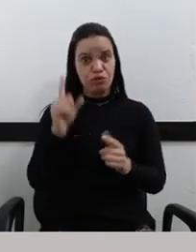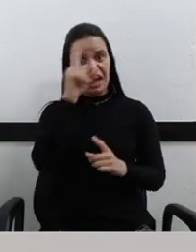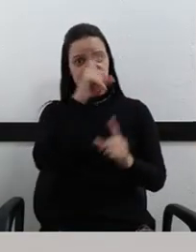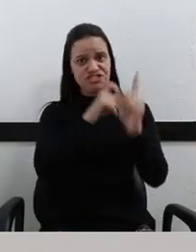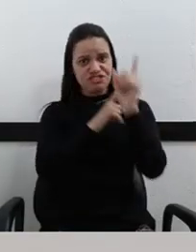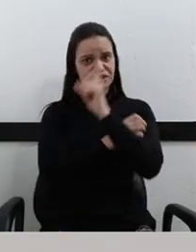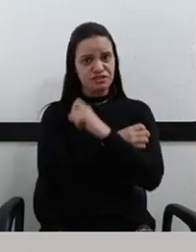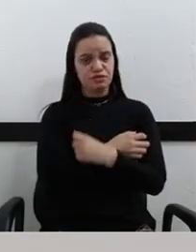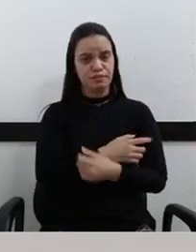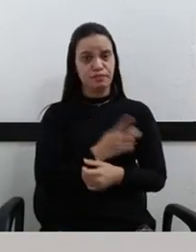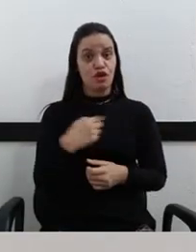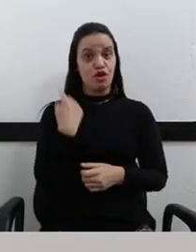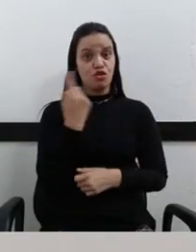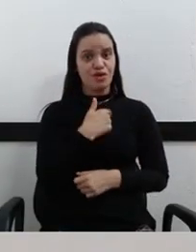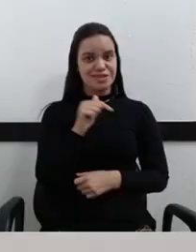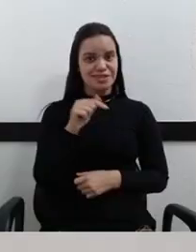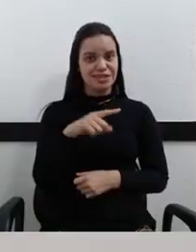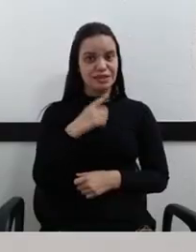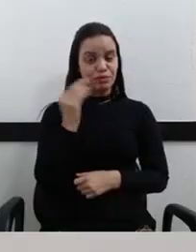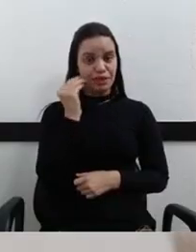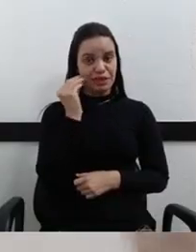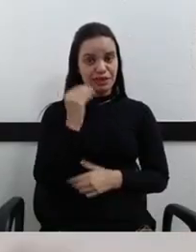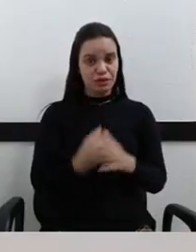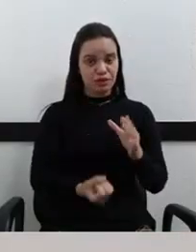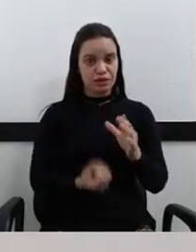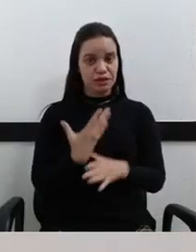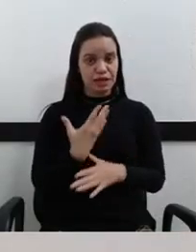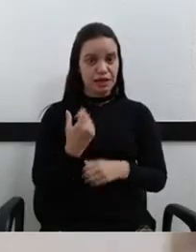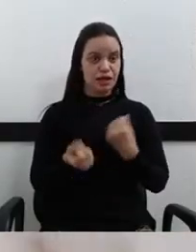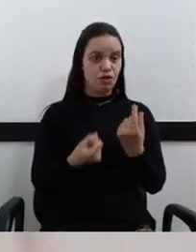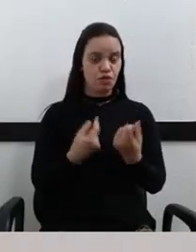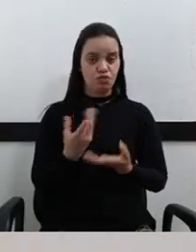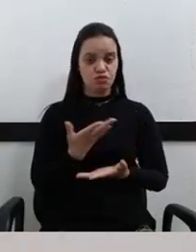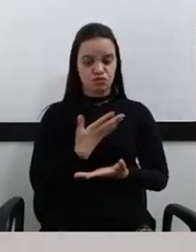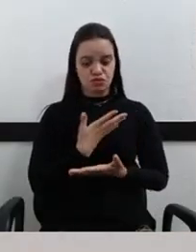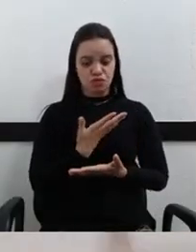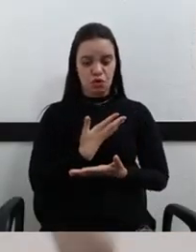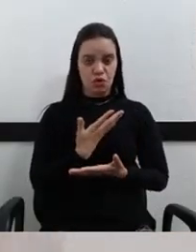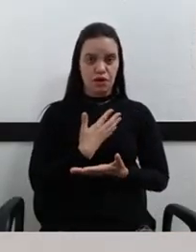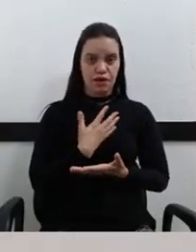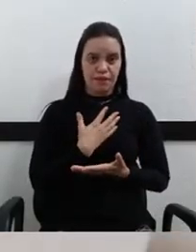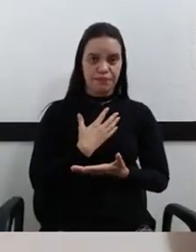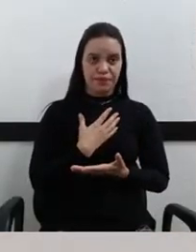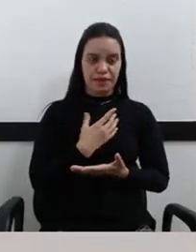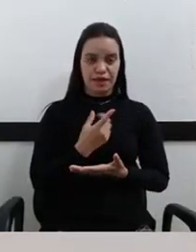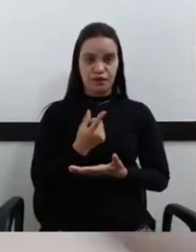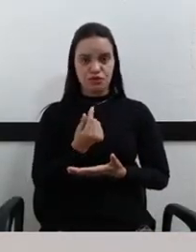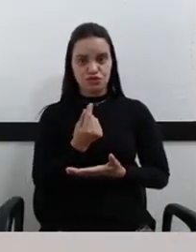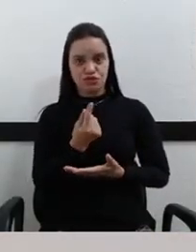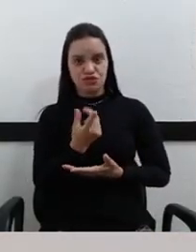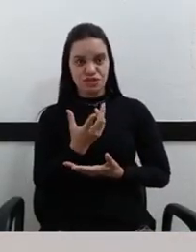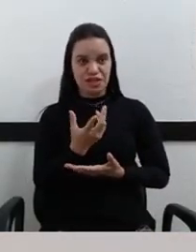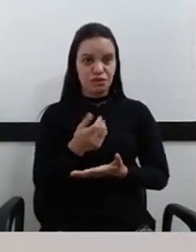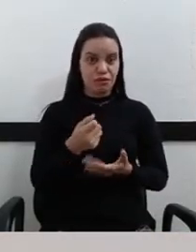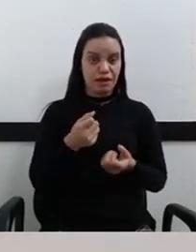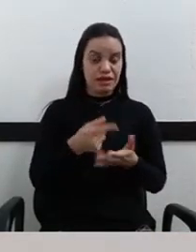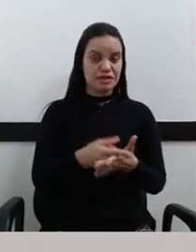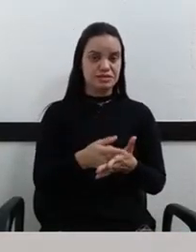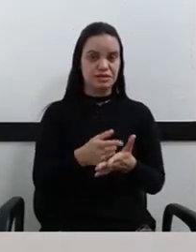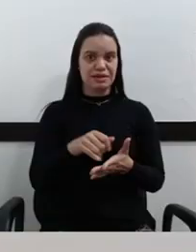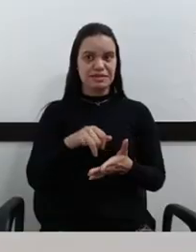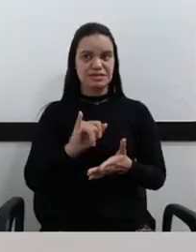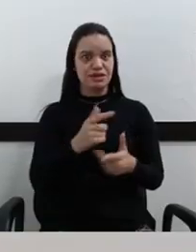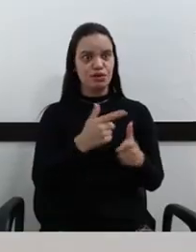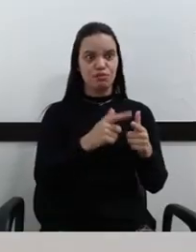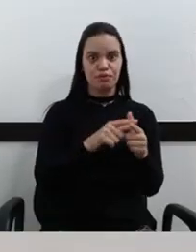tentando criar aqui é uma válvula que permita a alguns colegas, talvez, receberem se o cenário for o pior